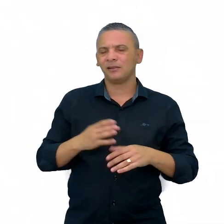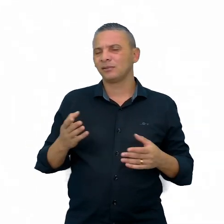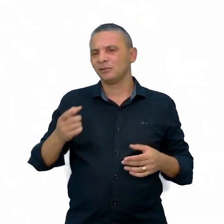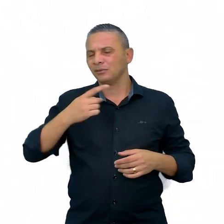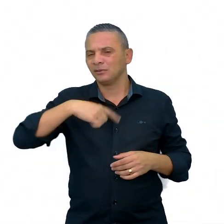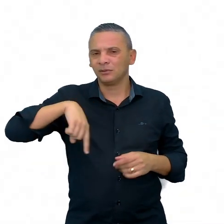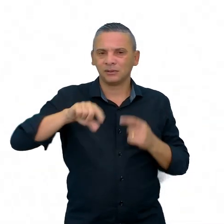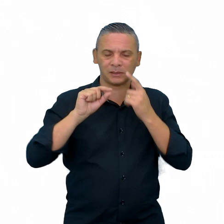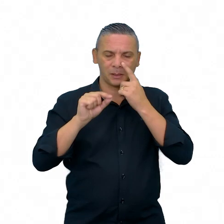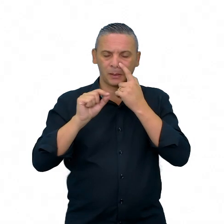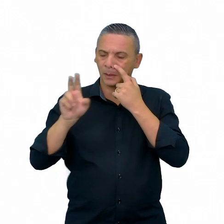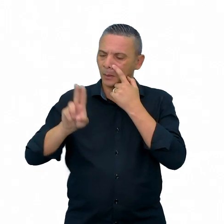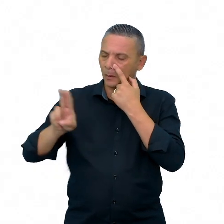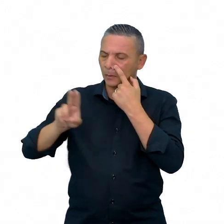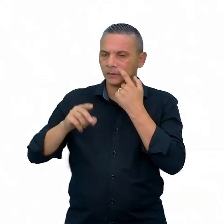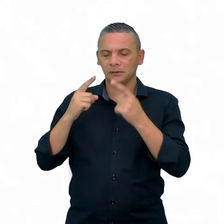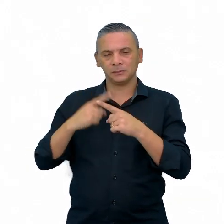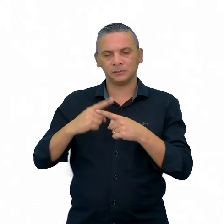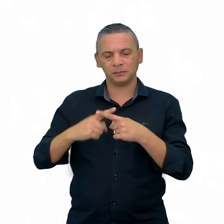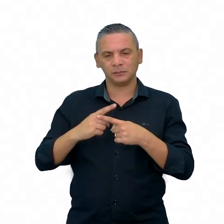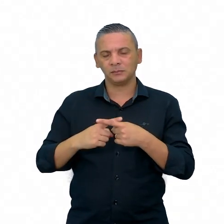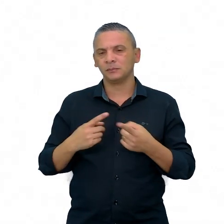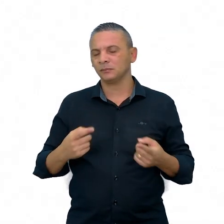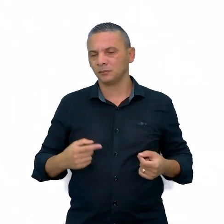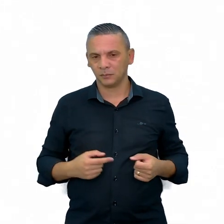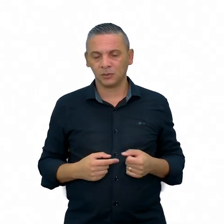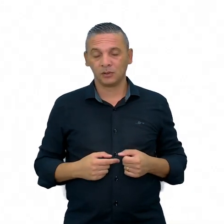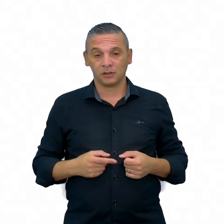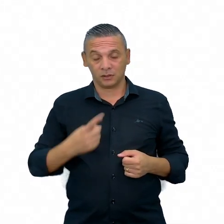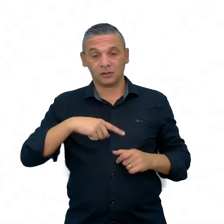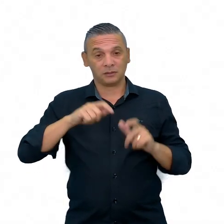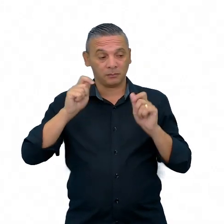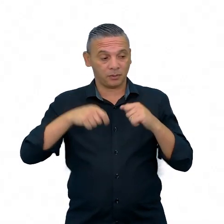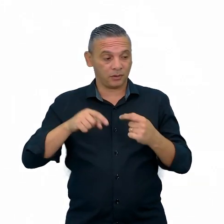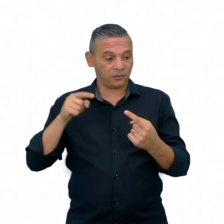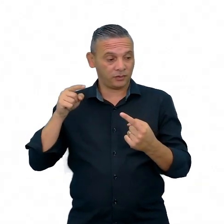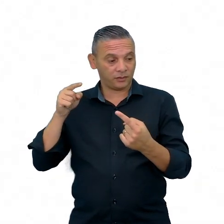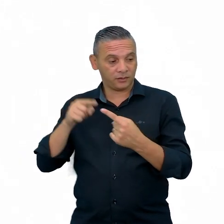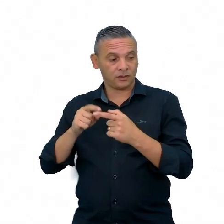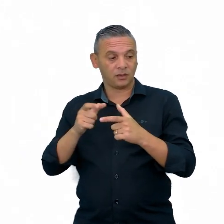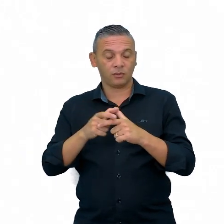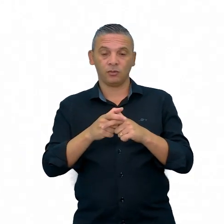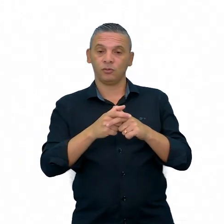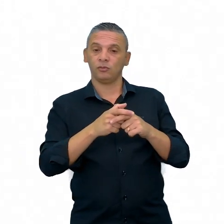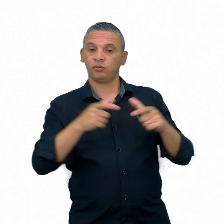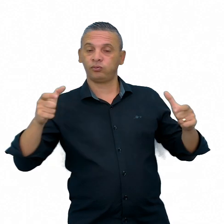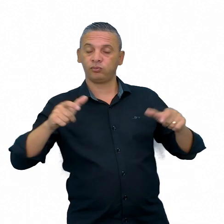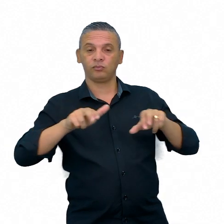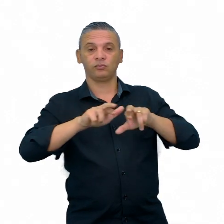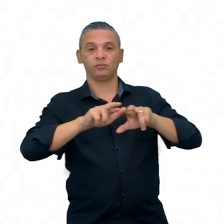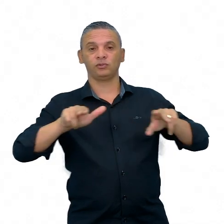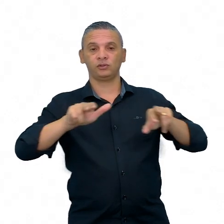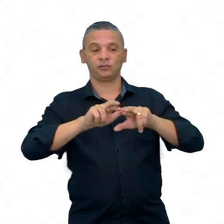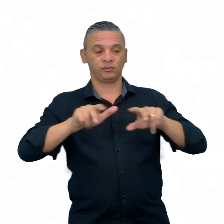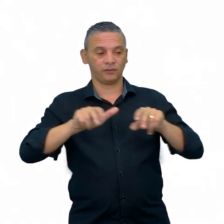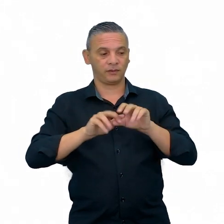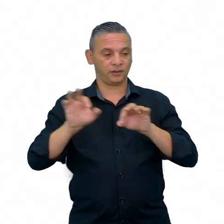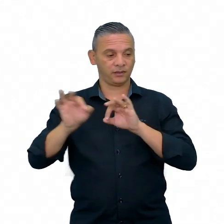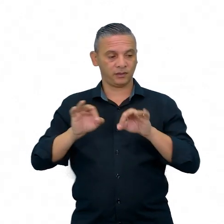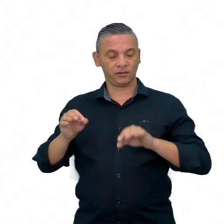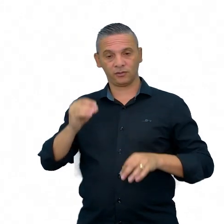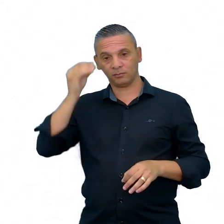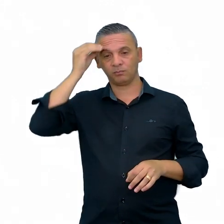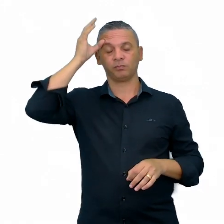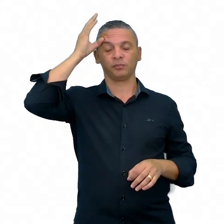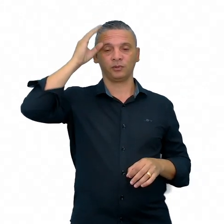que nós usamos tudo isso, é uma discussão bem bacana, que nós podemos até ampliar esse conhecimento, né, discutindo isso